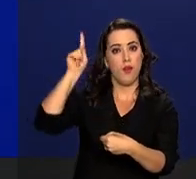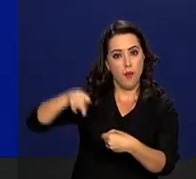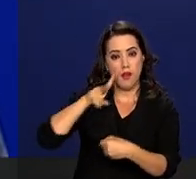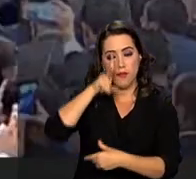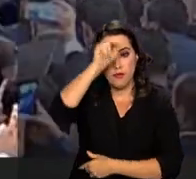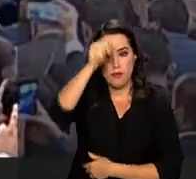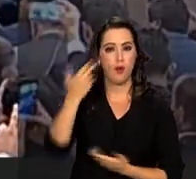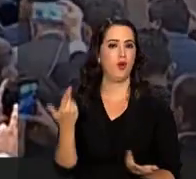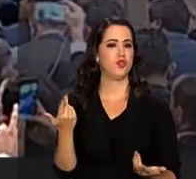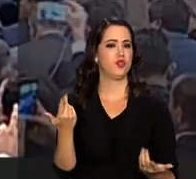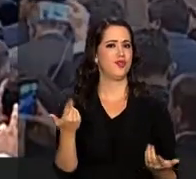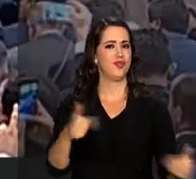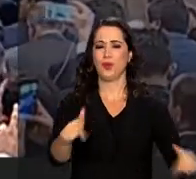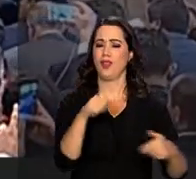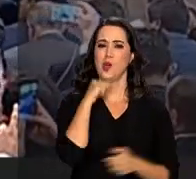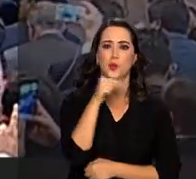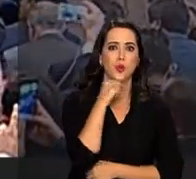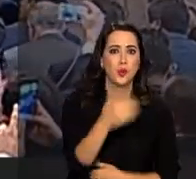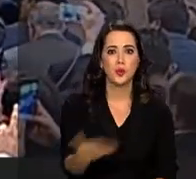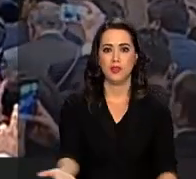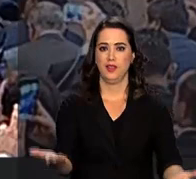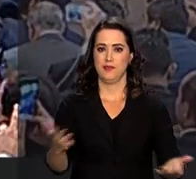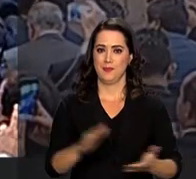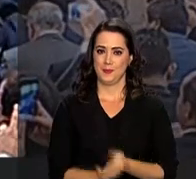dúvida disso.